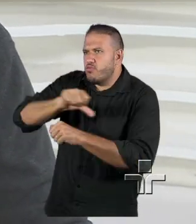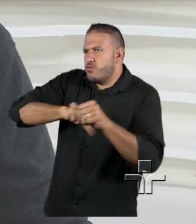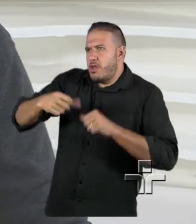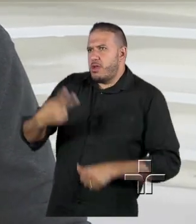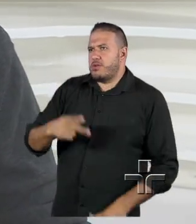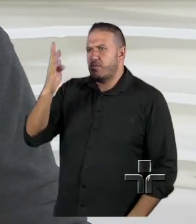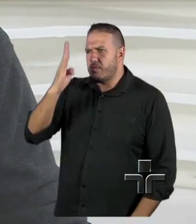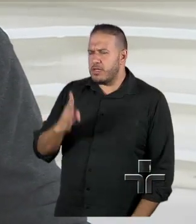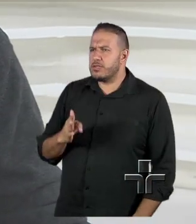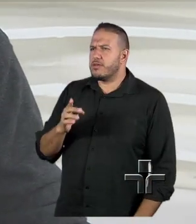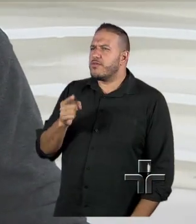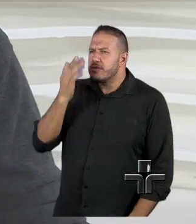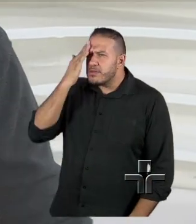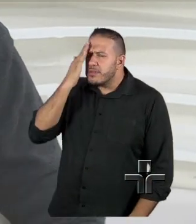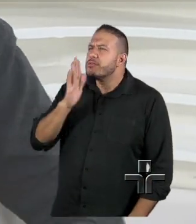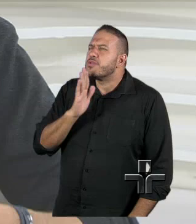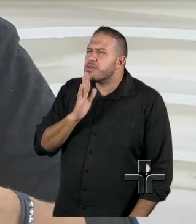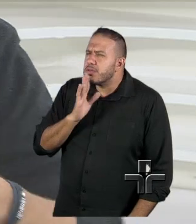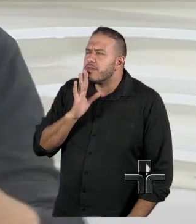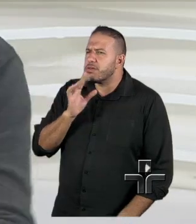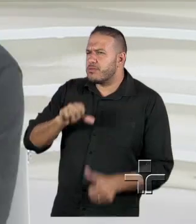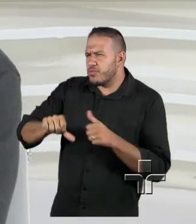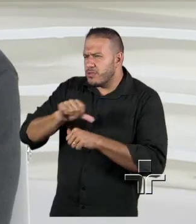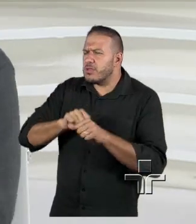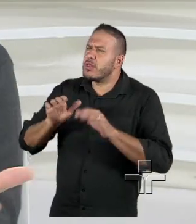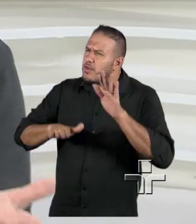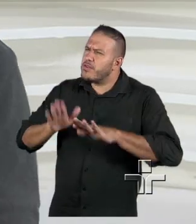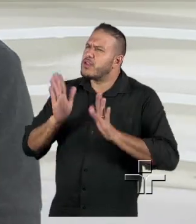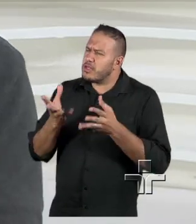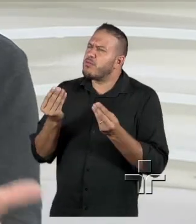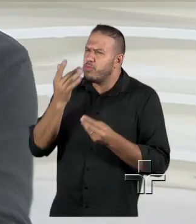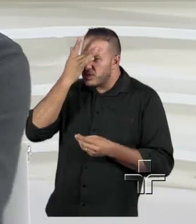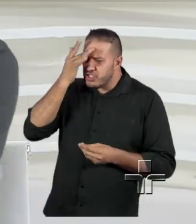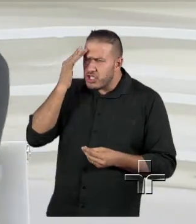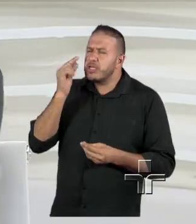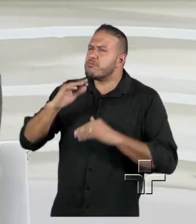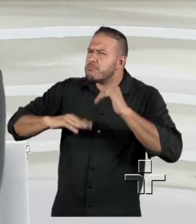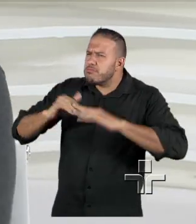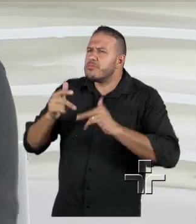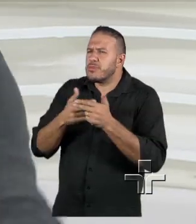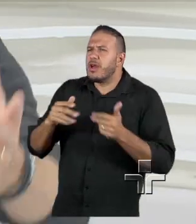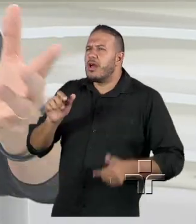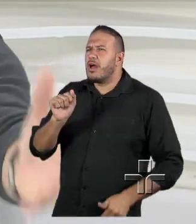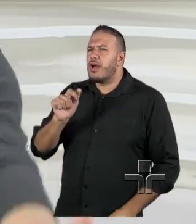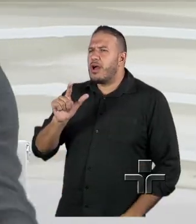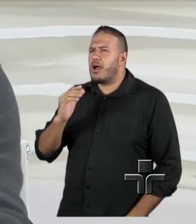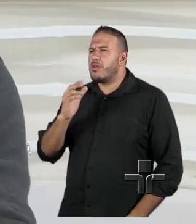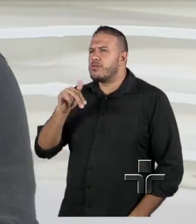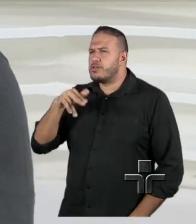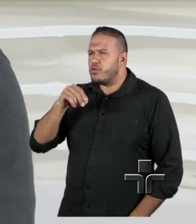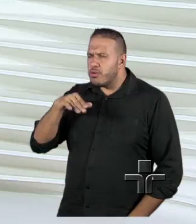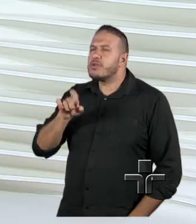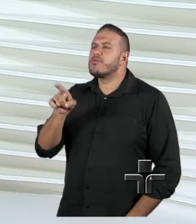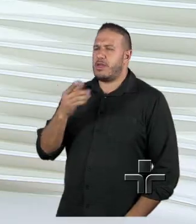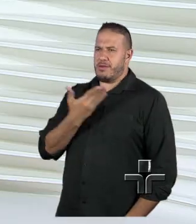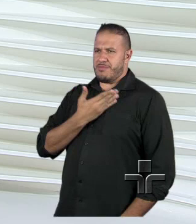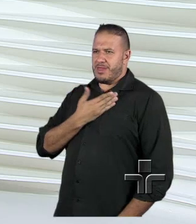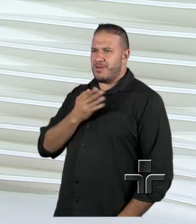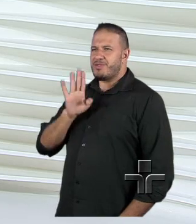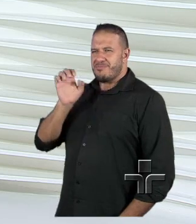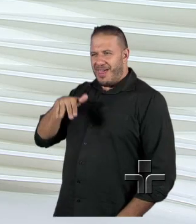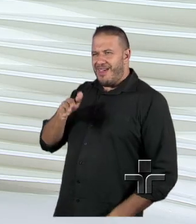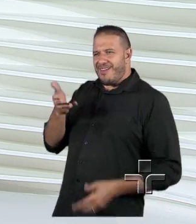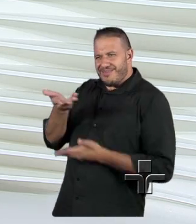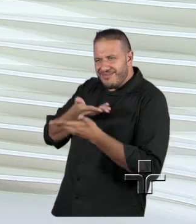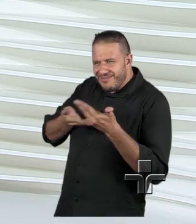Brasil, elas reconhecem a mudança, talvez já tem muita gente fazendo muita coisa boa, o Cione, do Amigos do Bem, né? Tem muita